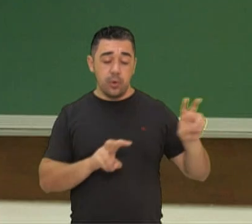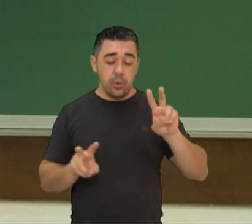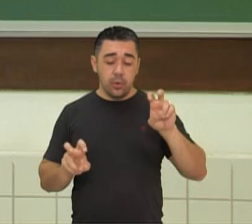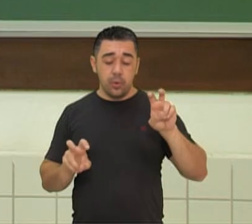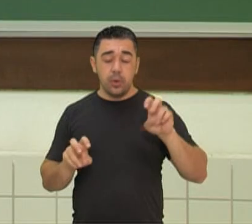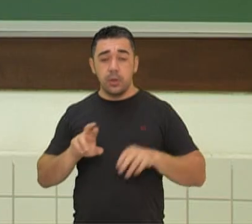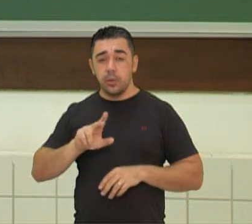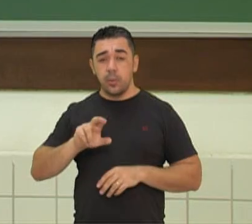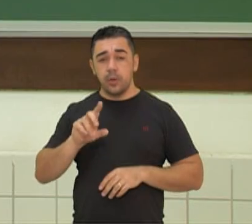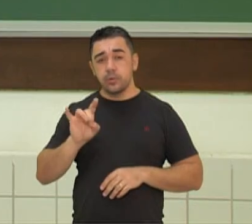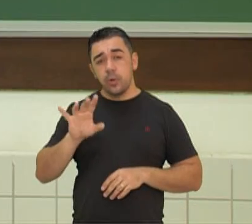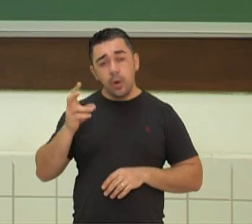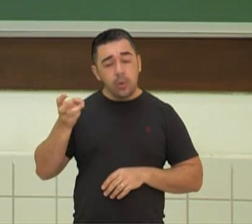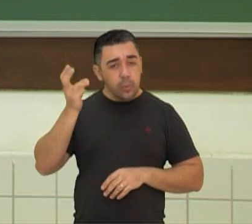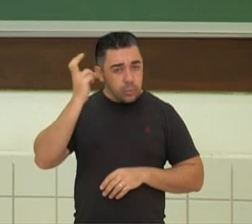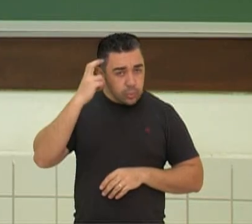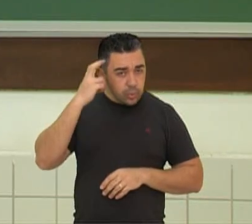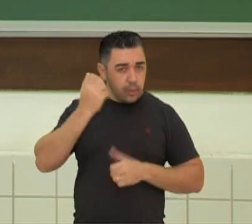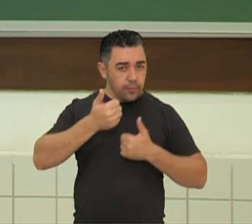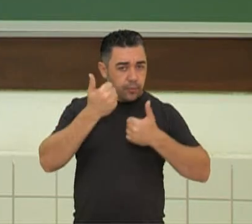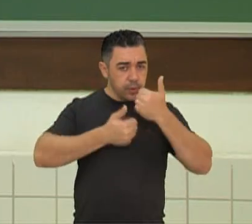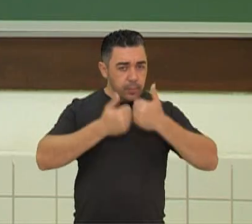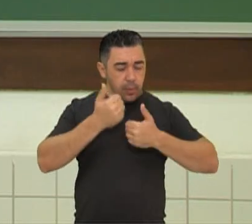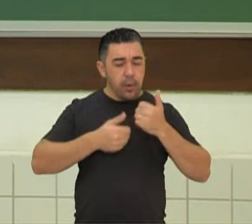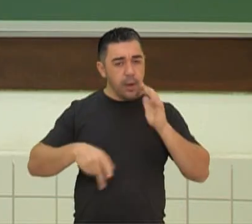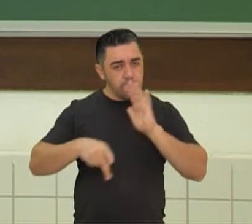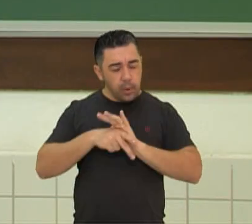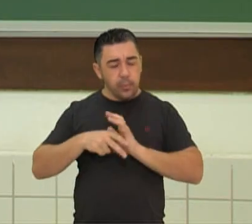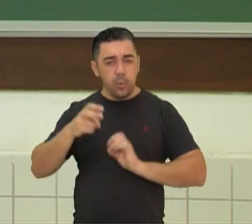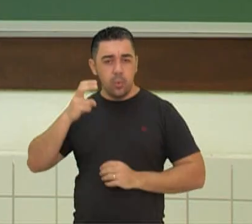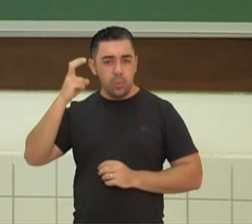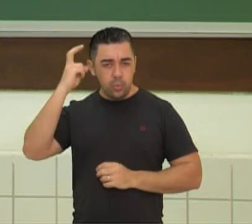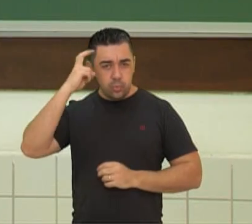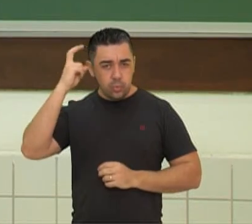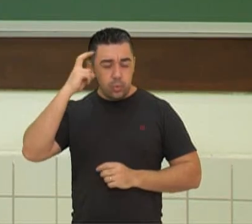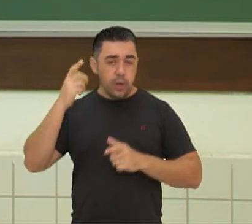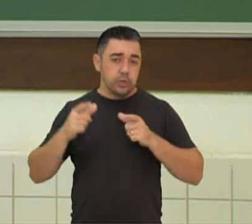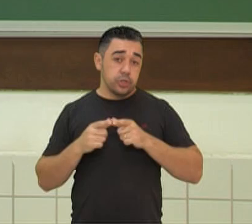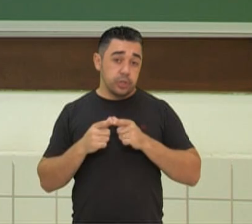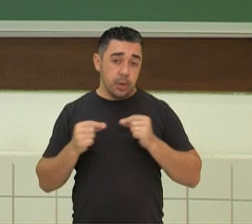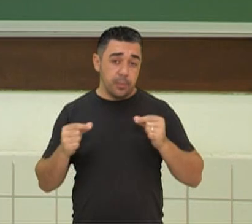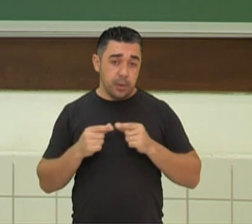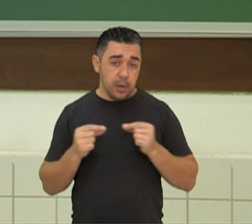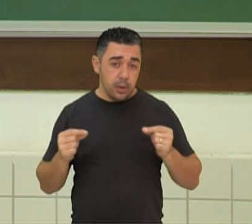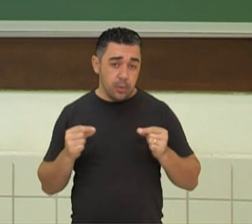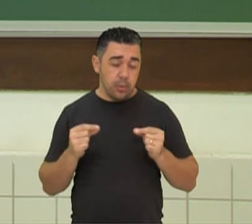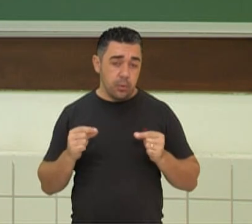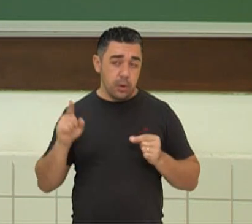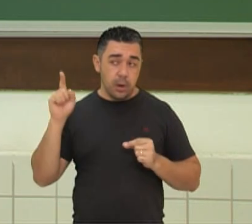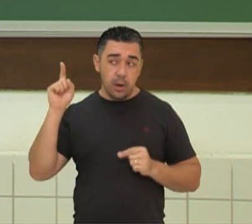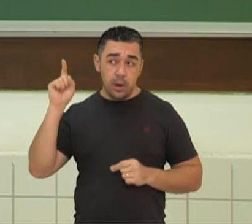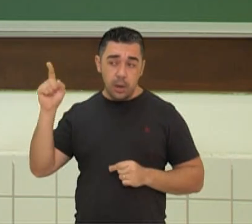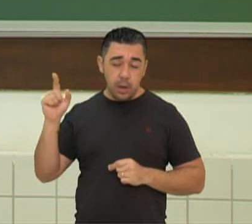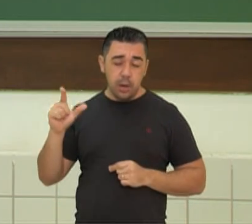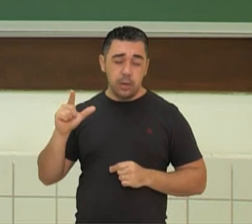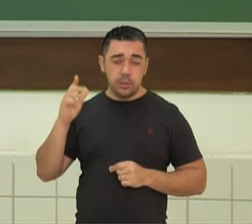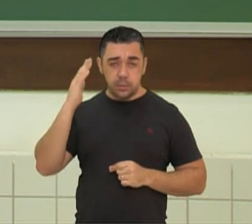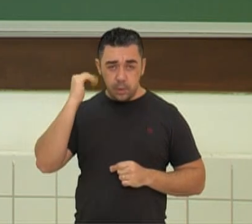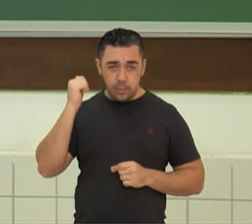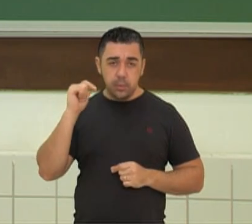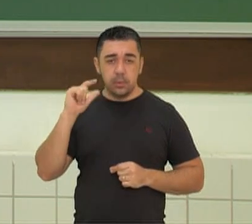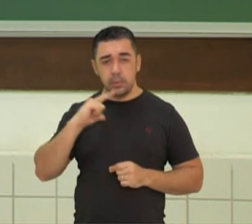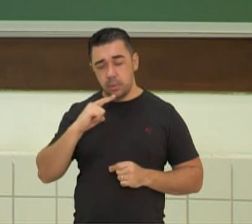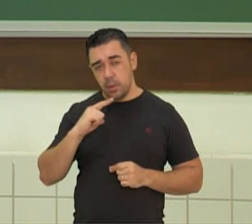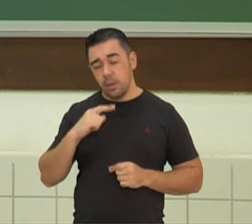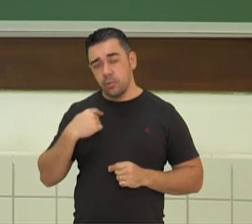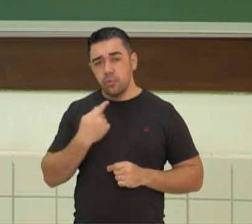do futebol, mas é uma parte da cultura japonesa. O que significa isso? Nós todos sabemos que temos uma cultura quando vamos